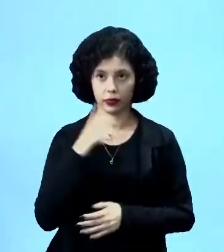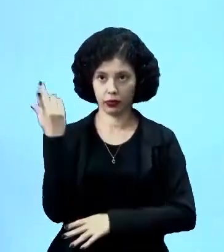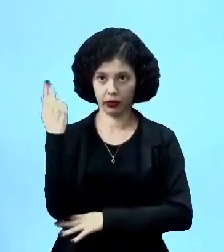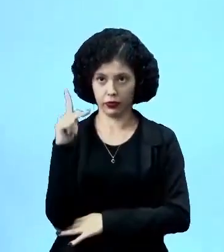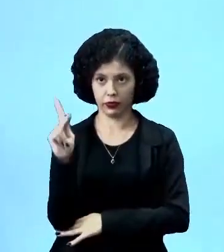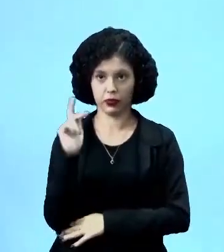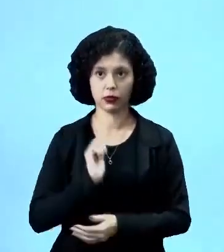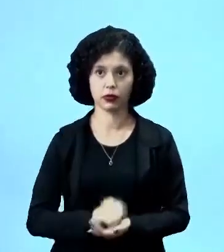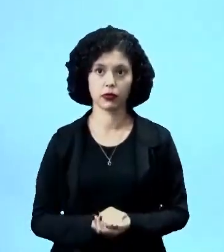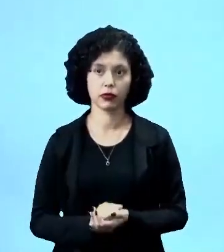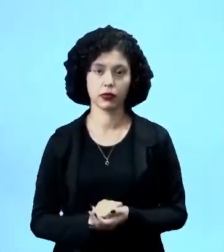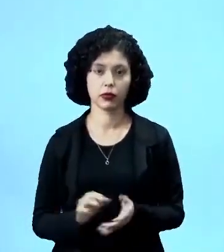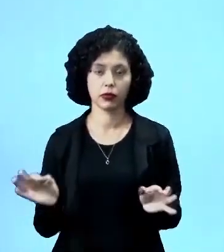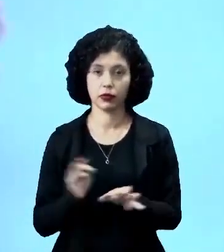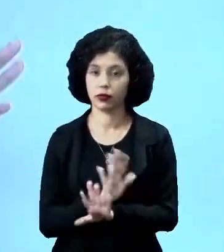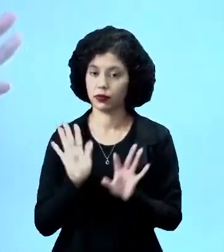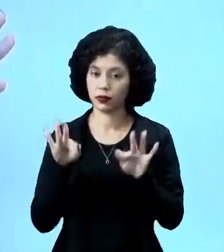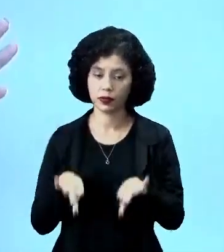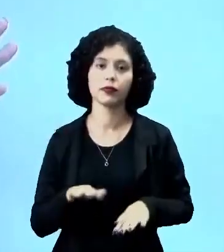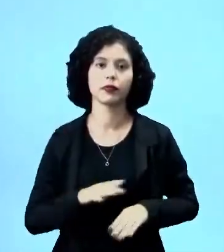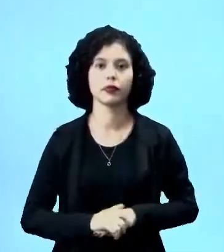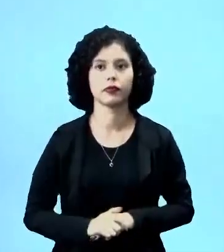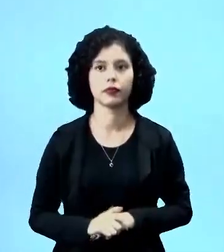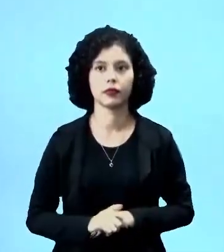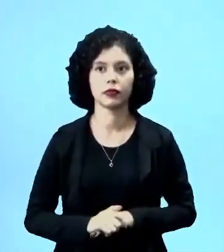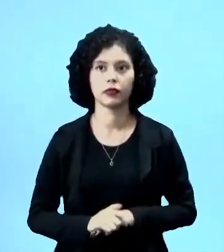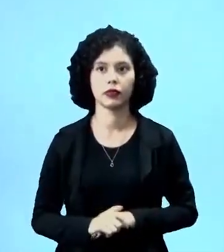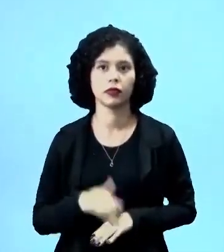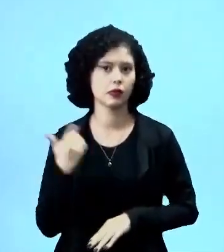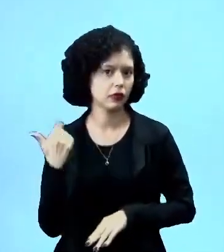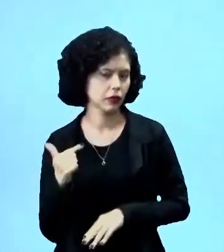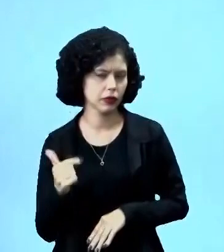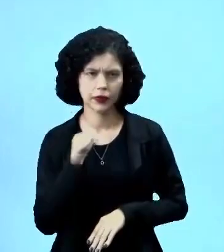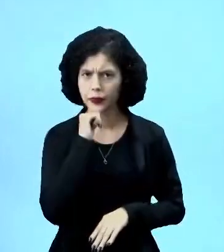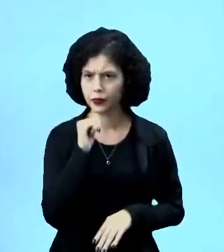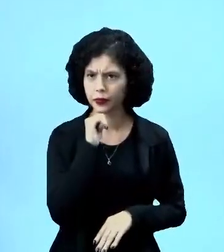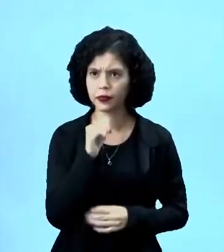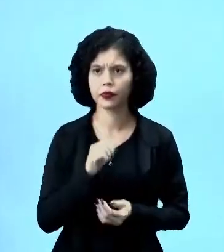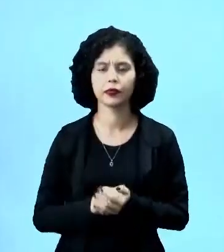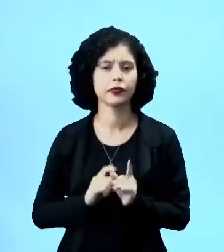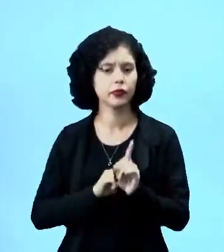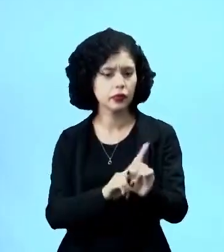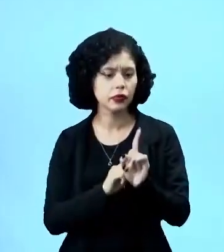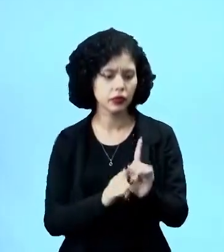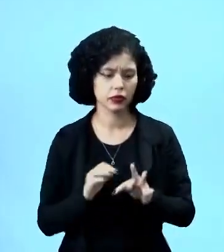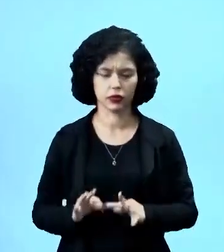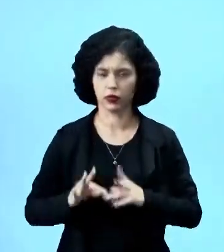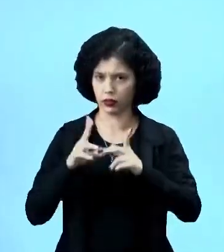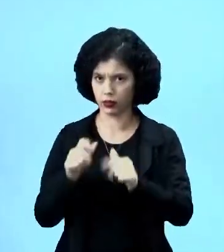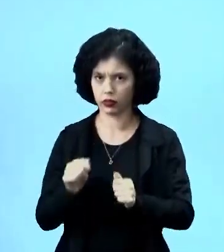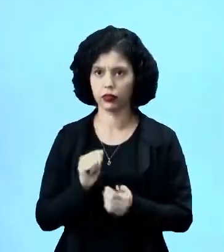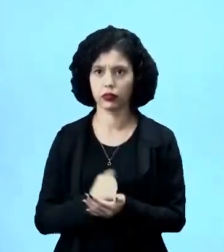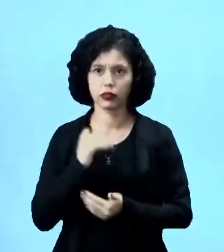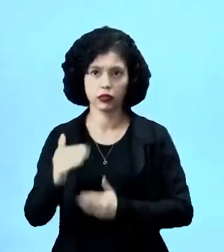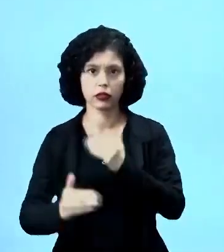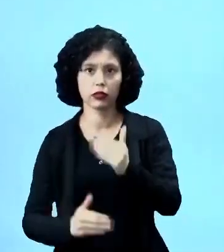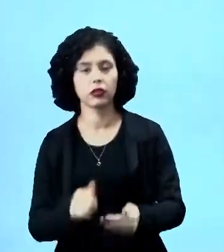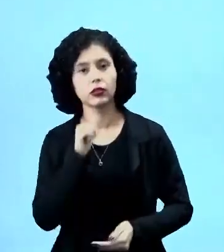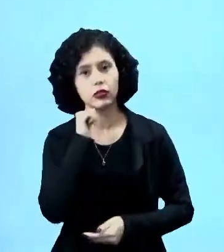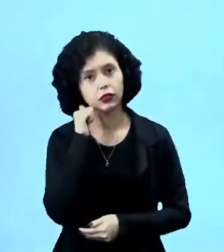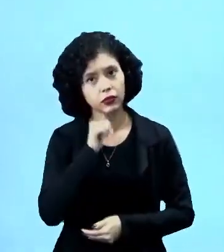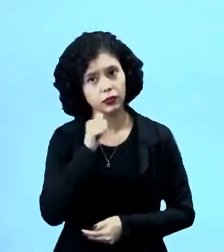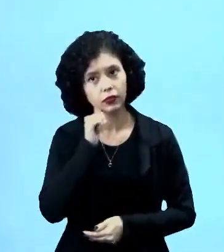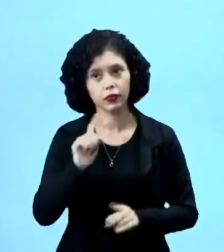um período que ela acessa que ela finaliza Então não é um período que vai acompanhar toda a vida da mulher não